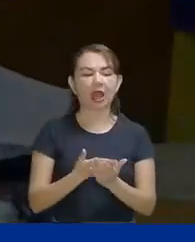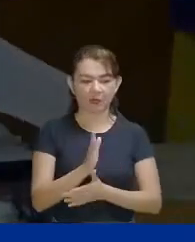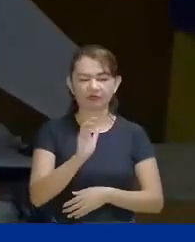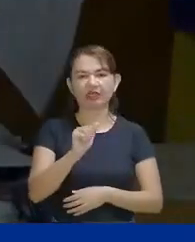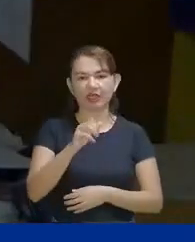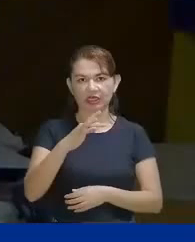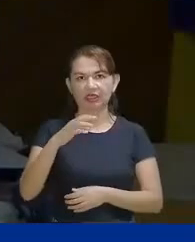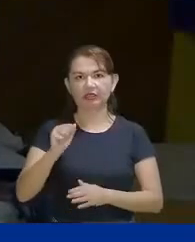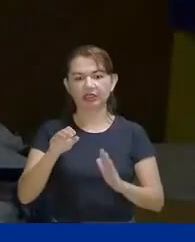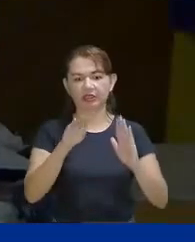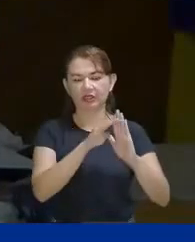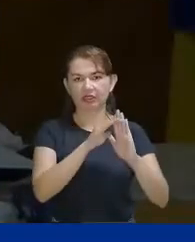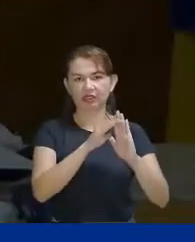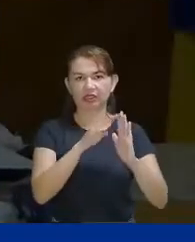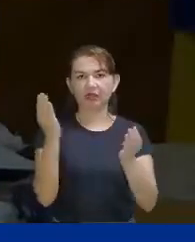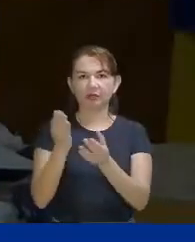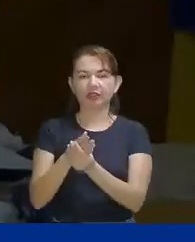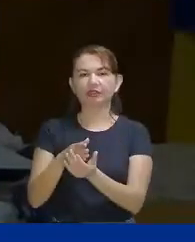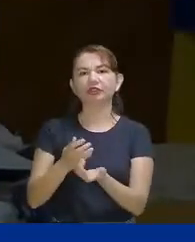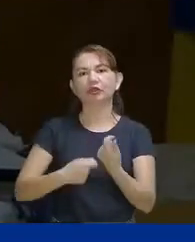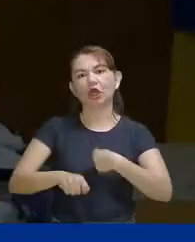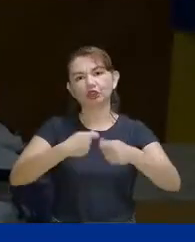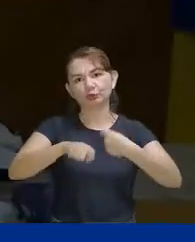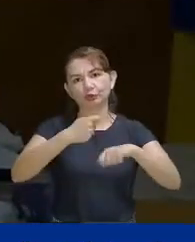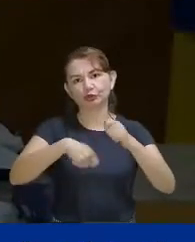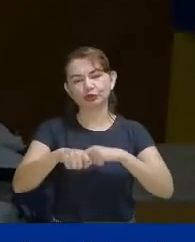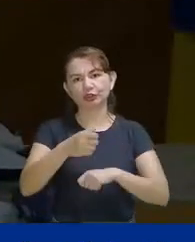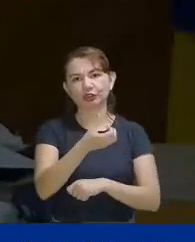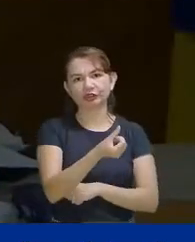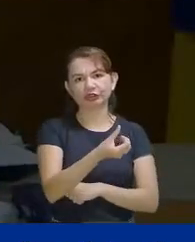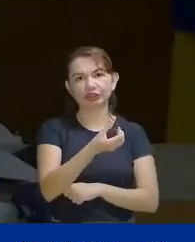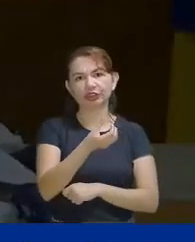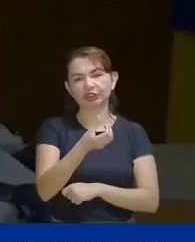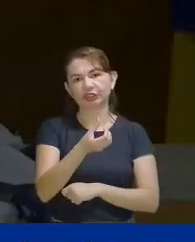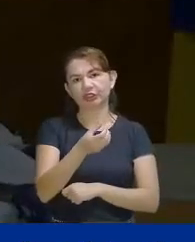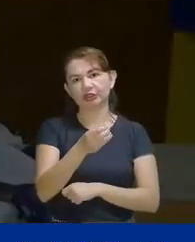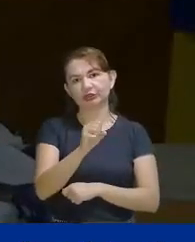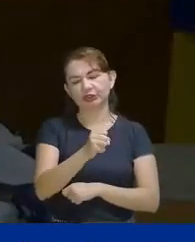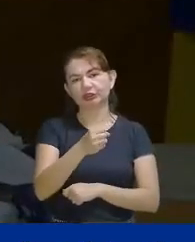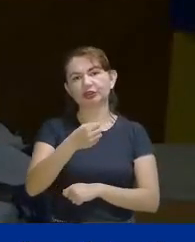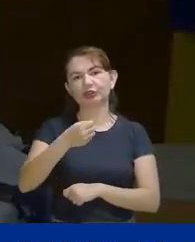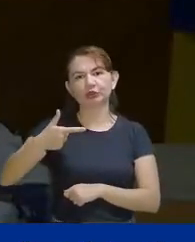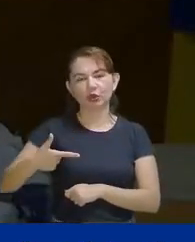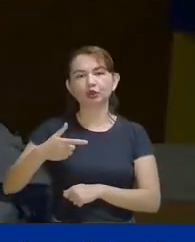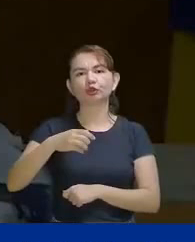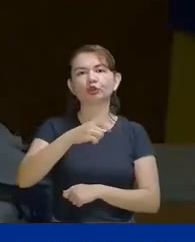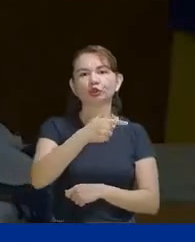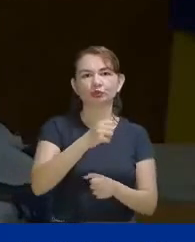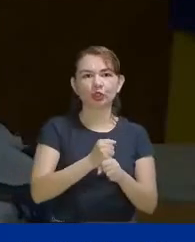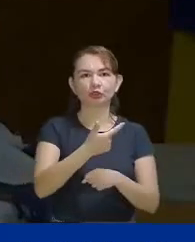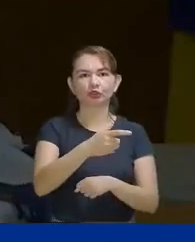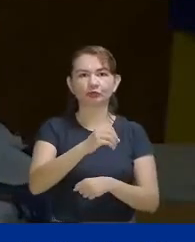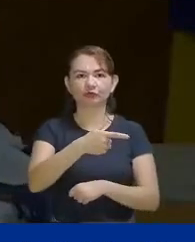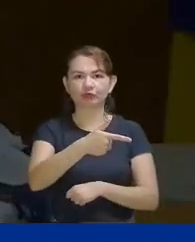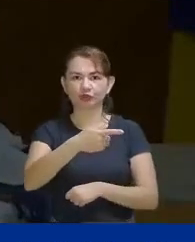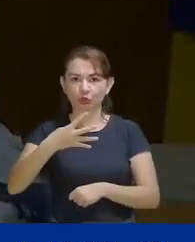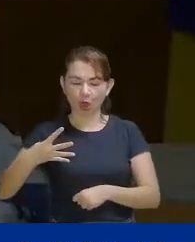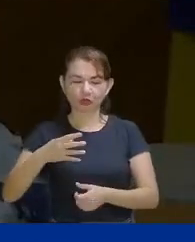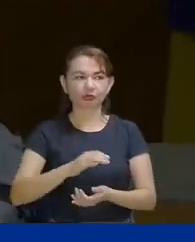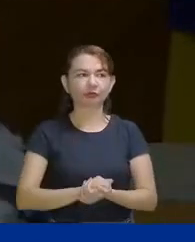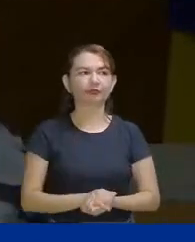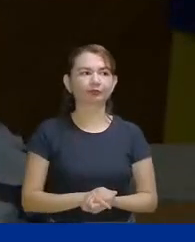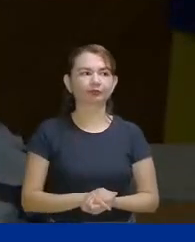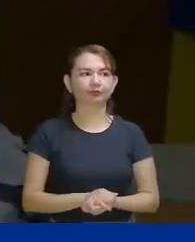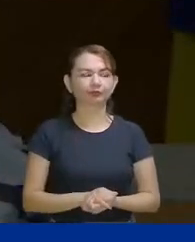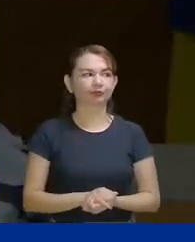julgamento, item 1 da pauta é o processo administrativo 600.082 de 2024, que